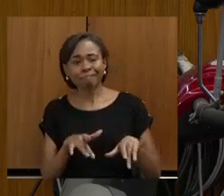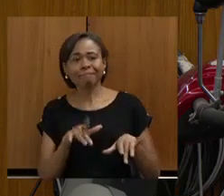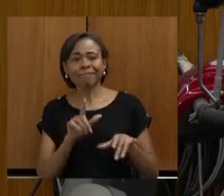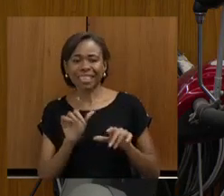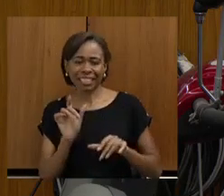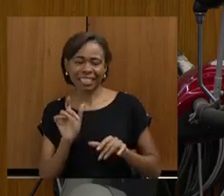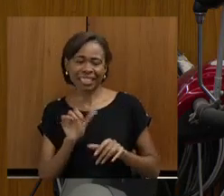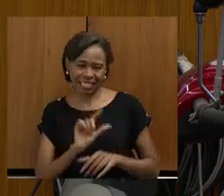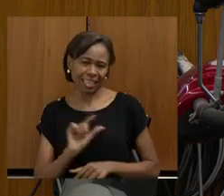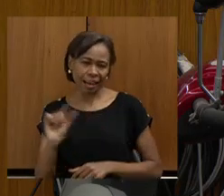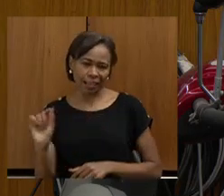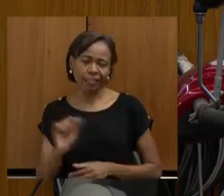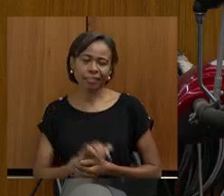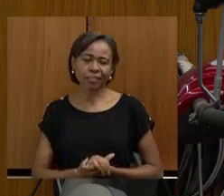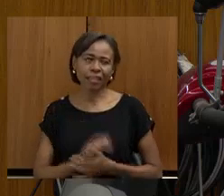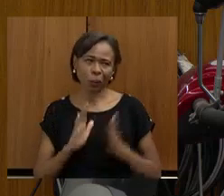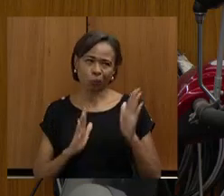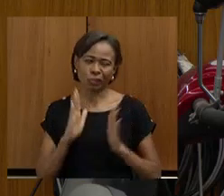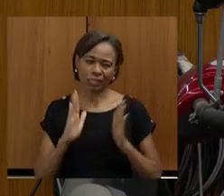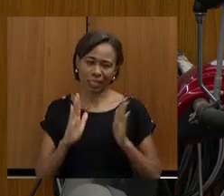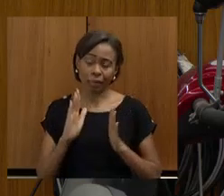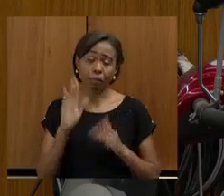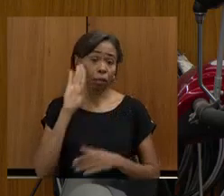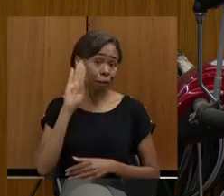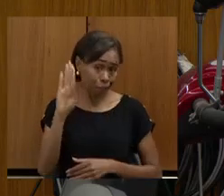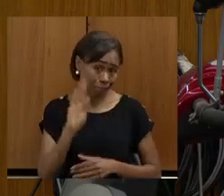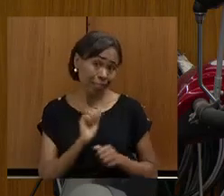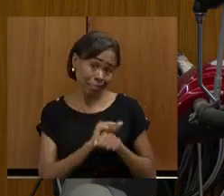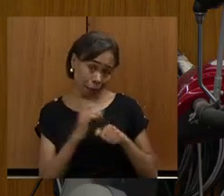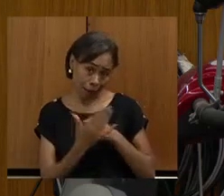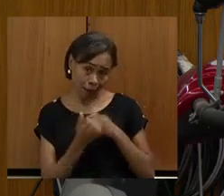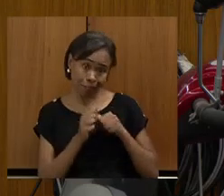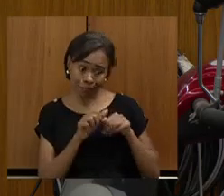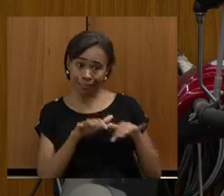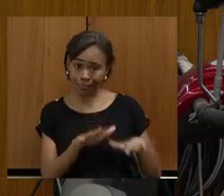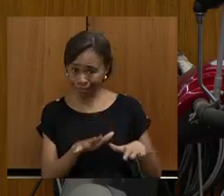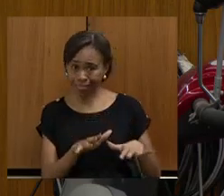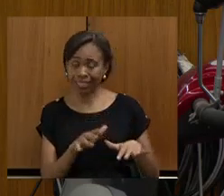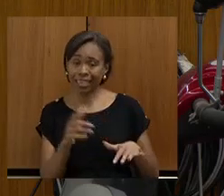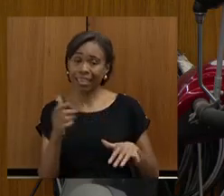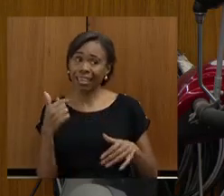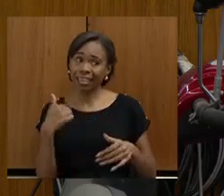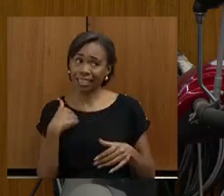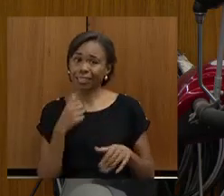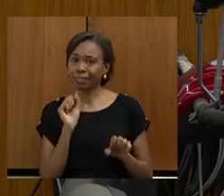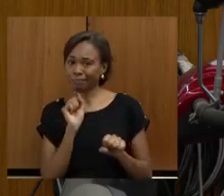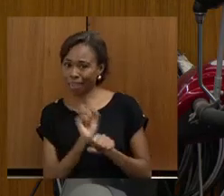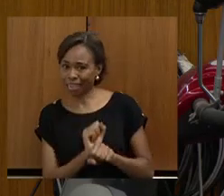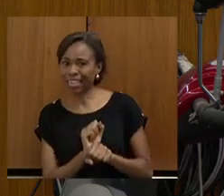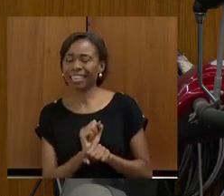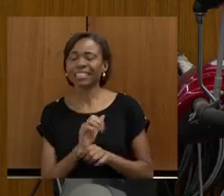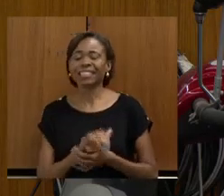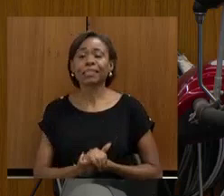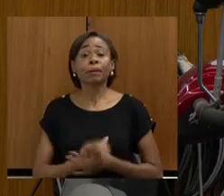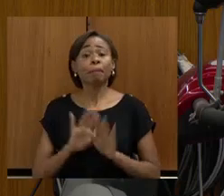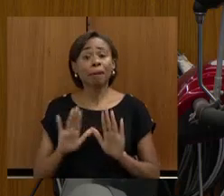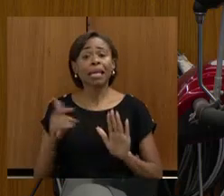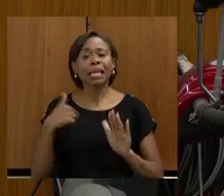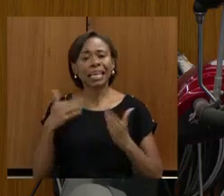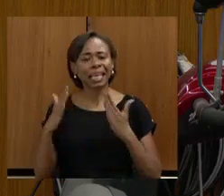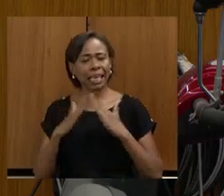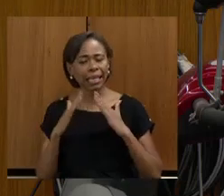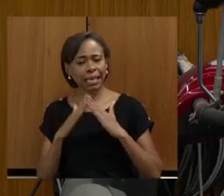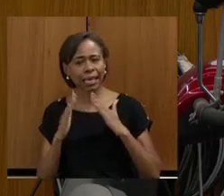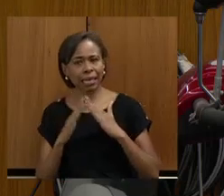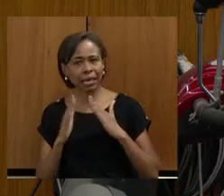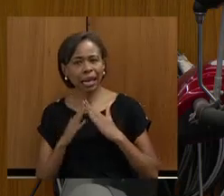principalmente na época da pandemia, nós tivemos esse levantamento. então, mas em algum caso, gente vai